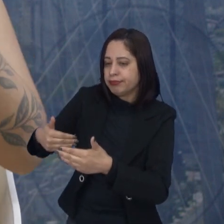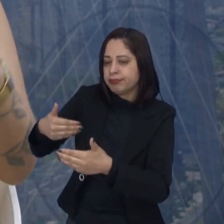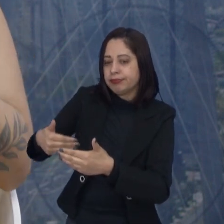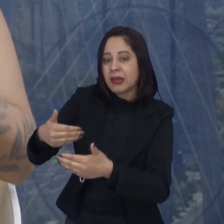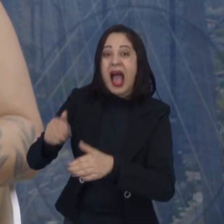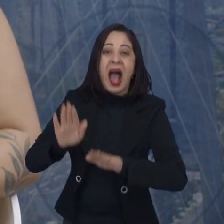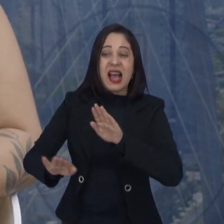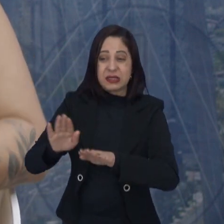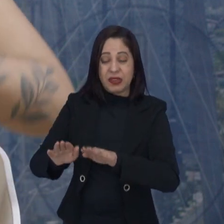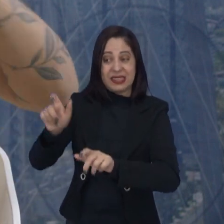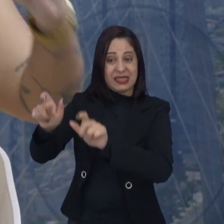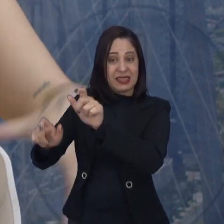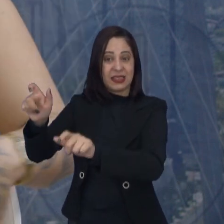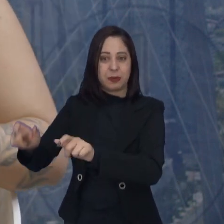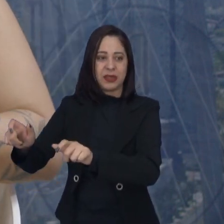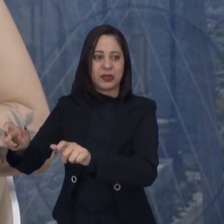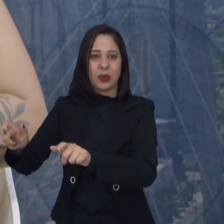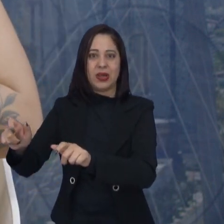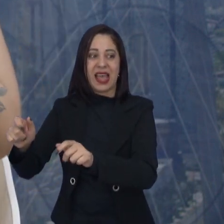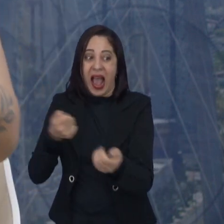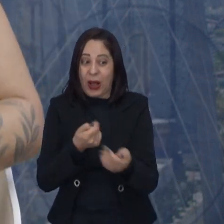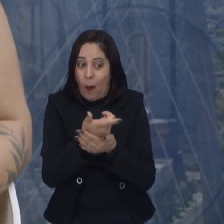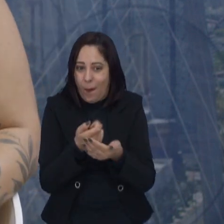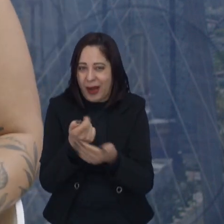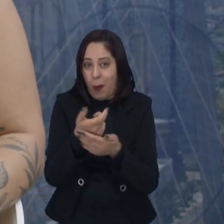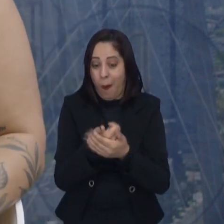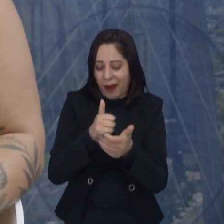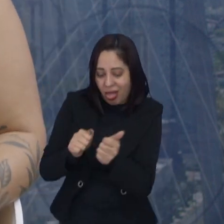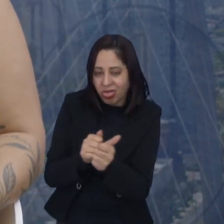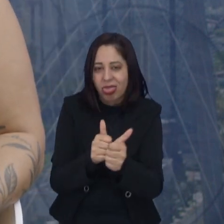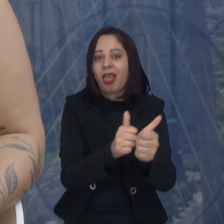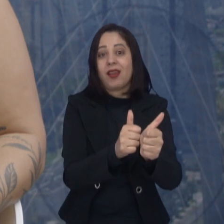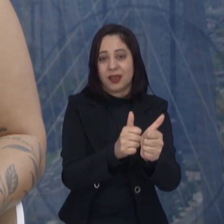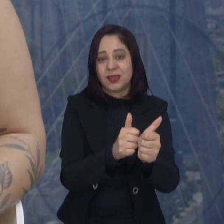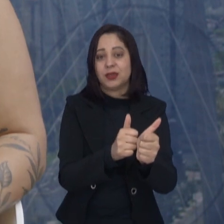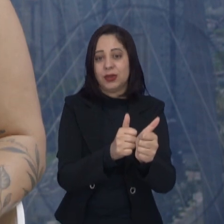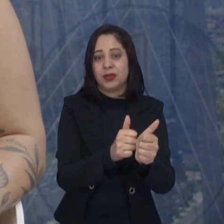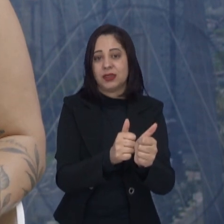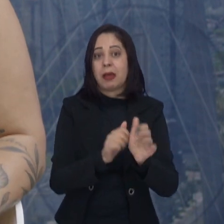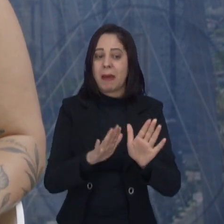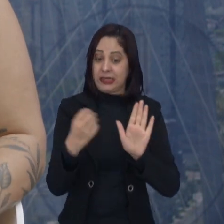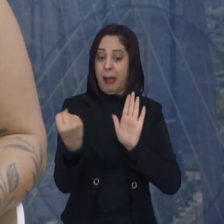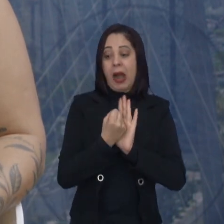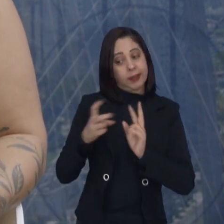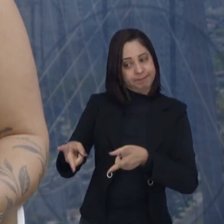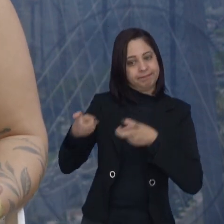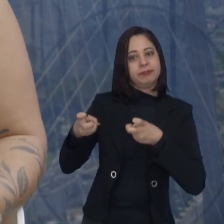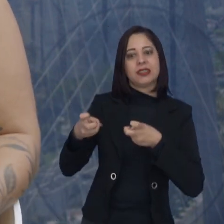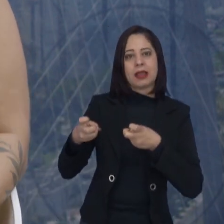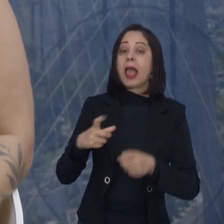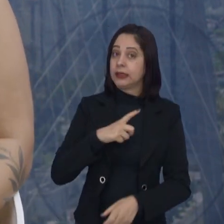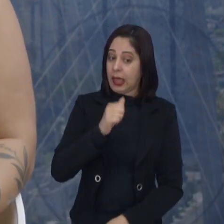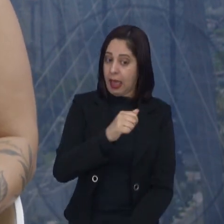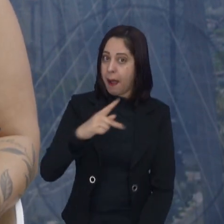pessoas tentam encurtar o caminho, compram um seguidor, compram algum tipo de engajamento, mas a marca consegue perceber isso, né? Hoje elas têm